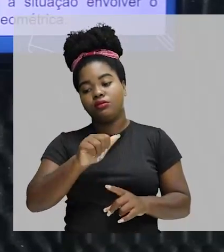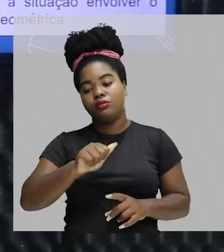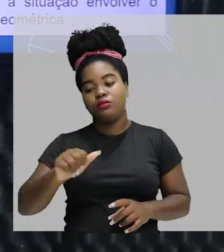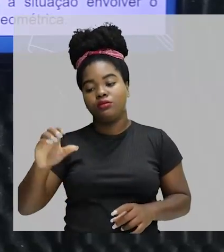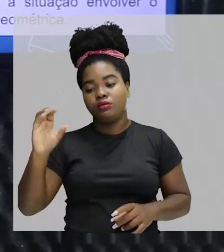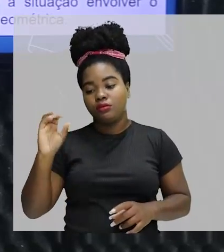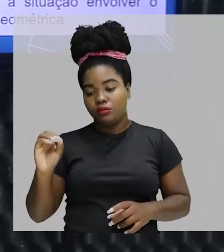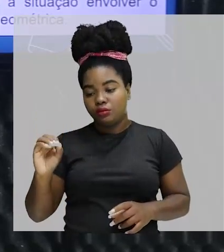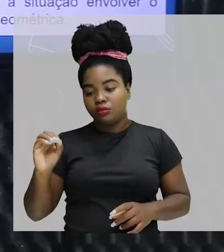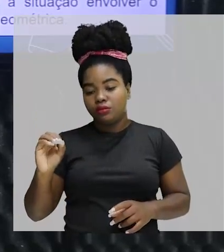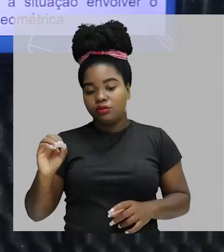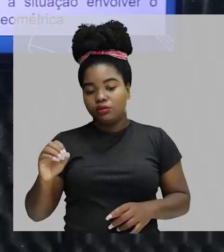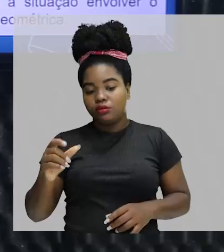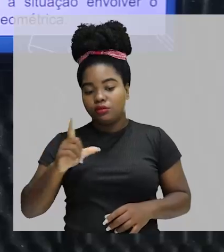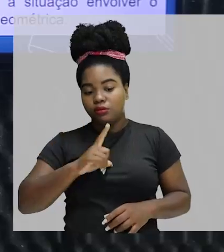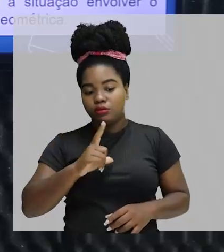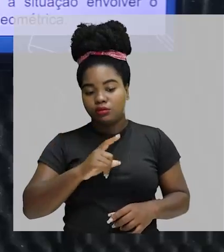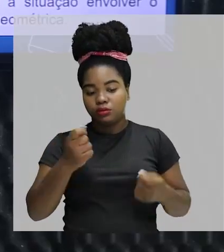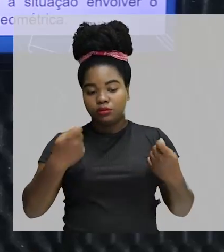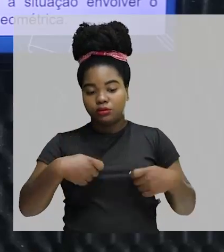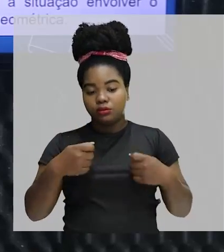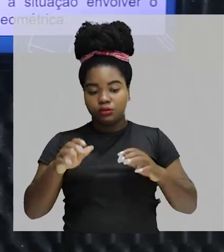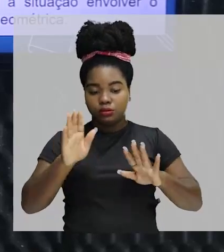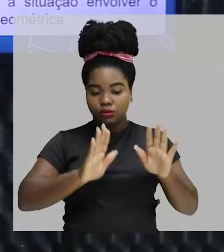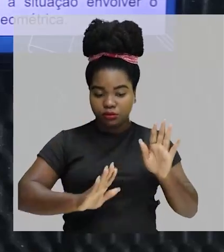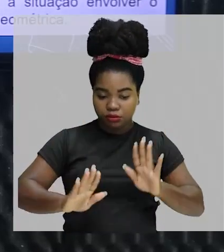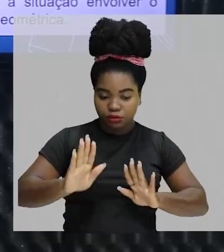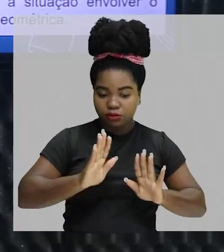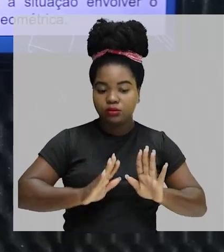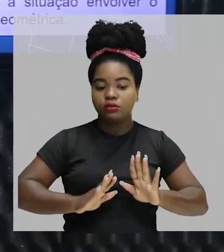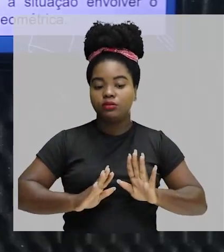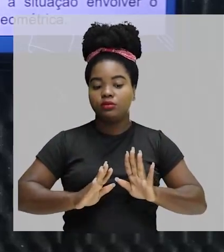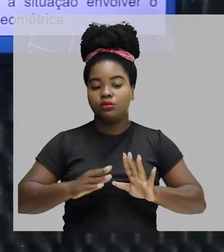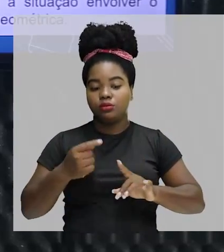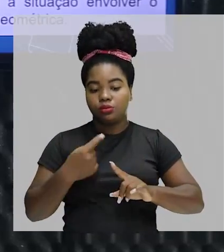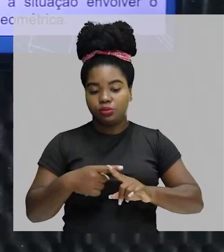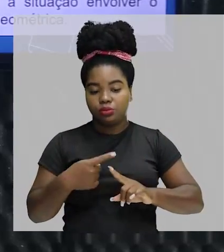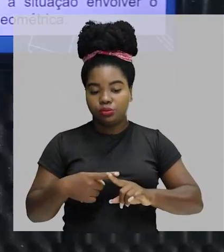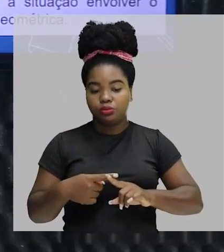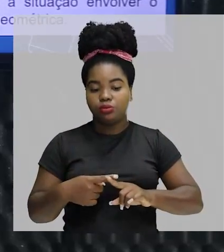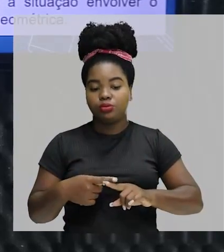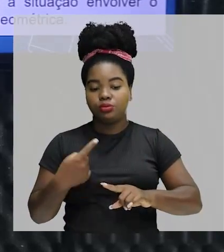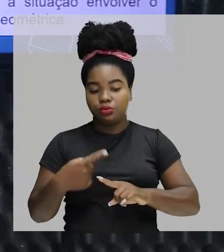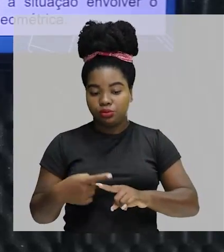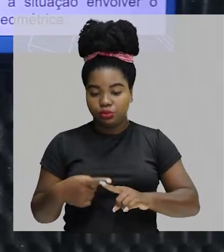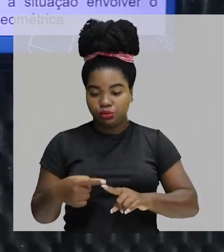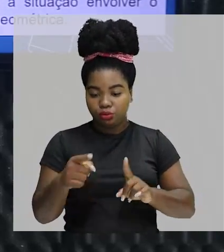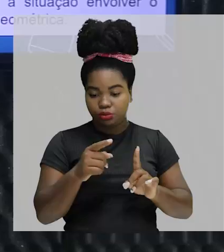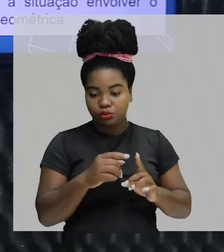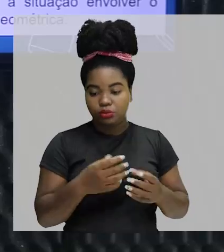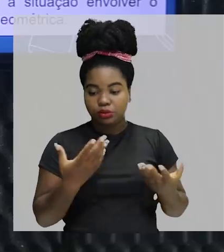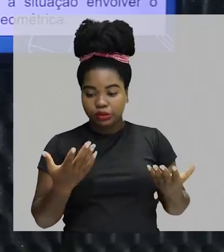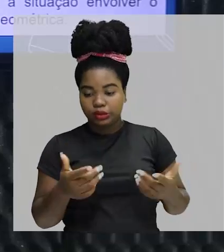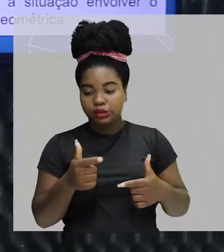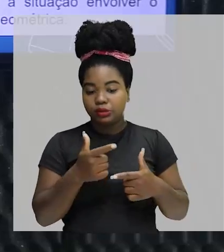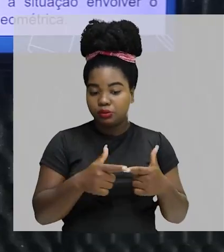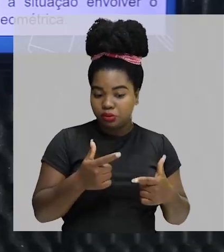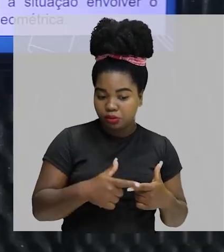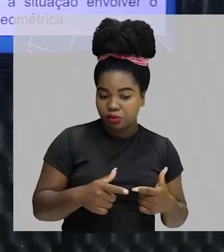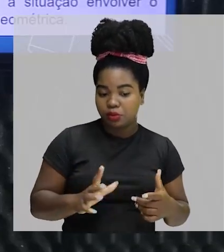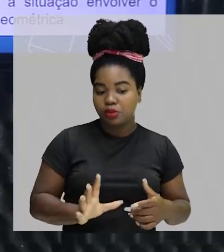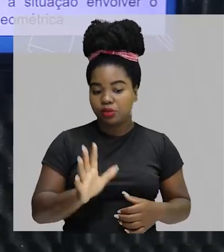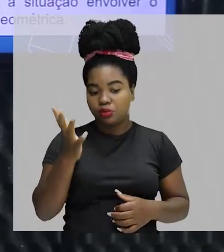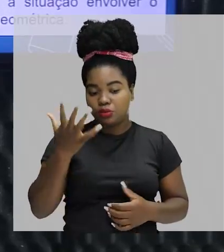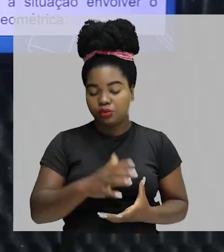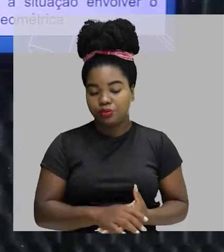você tem que tomar cuidado, tá? Justamente porque, geralmente, essas situações que são apresentadas para você, tanto